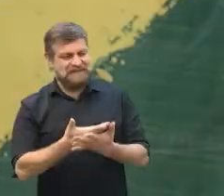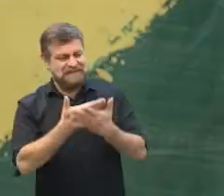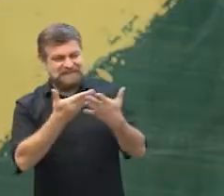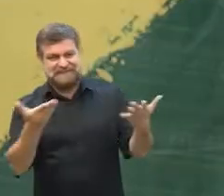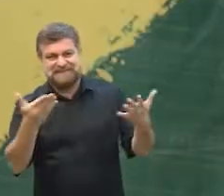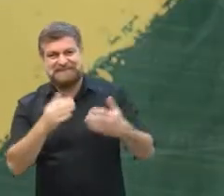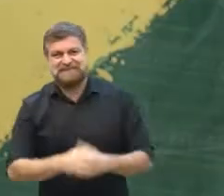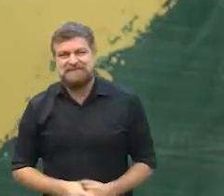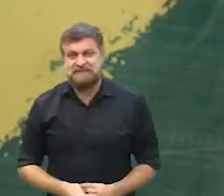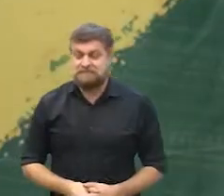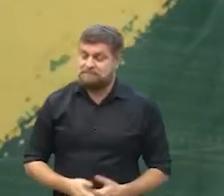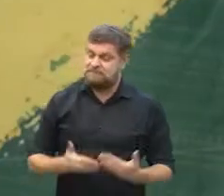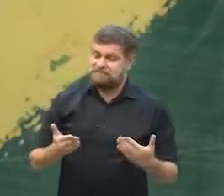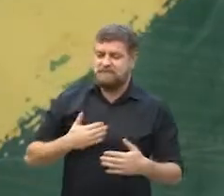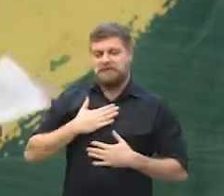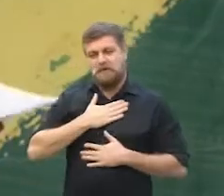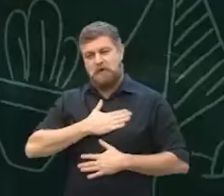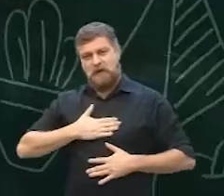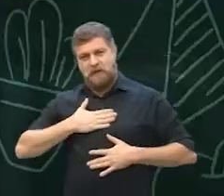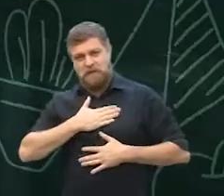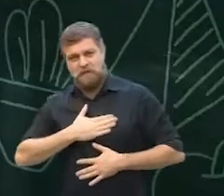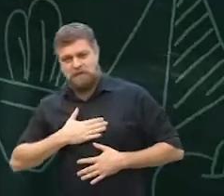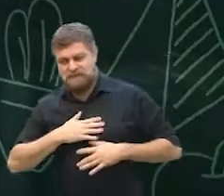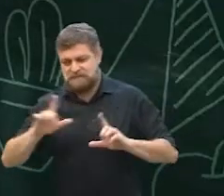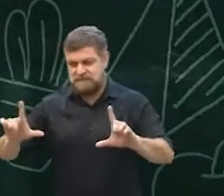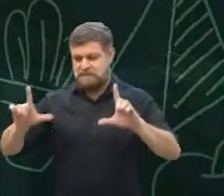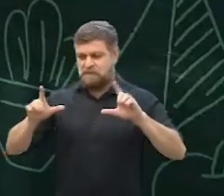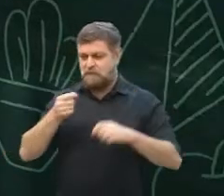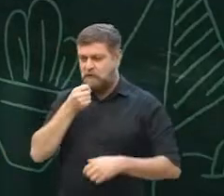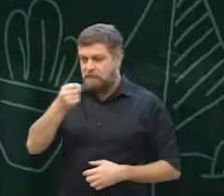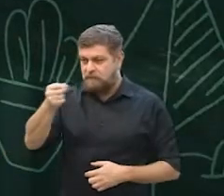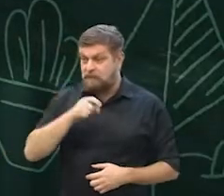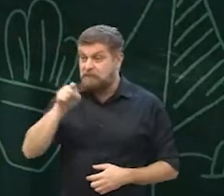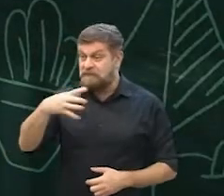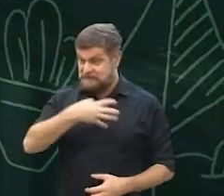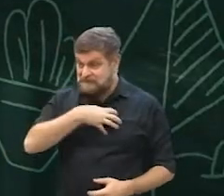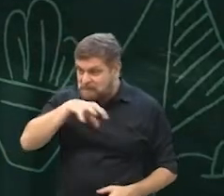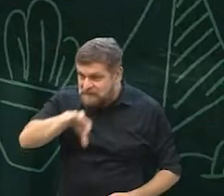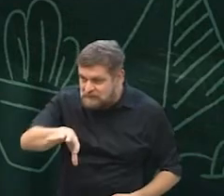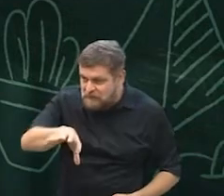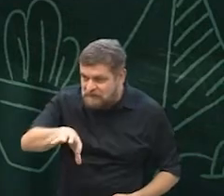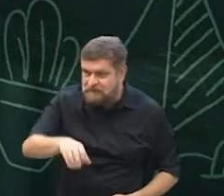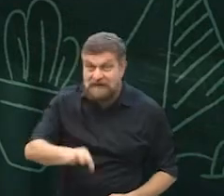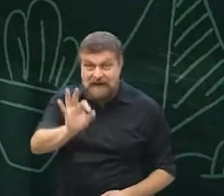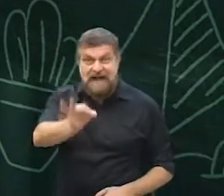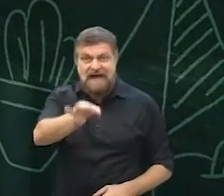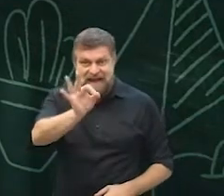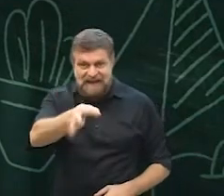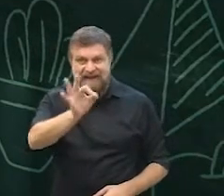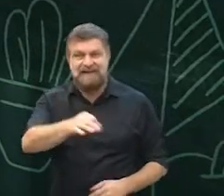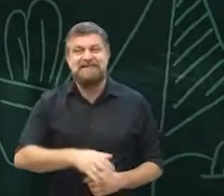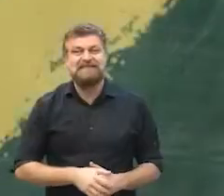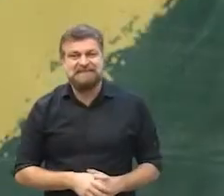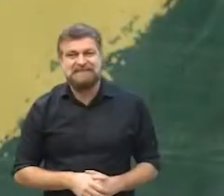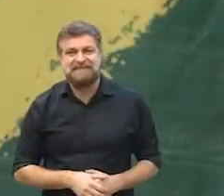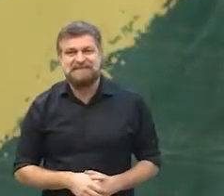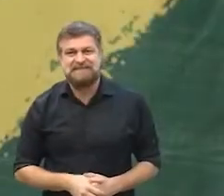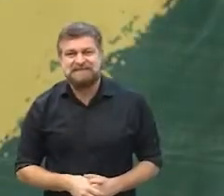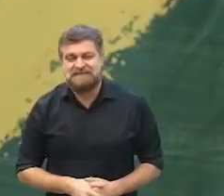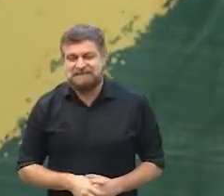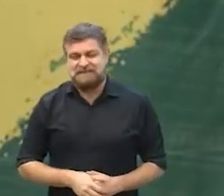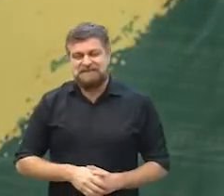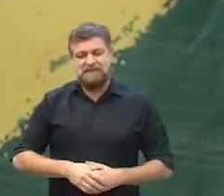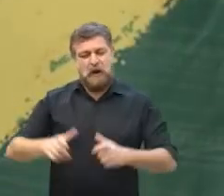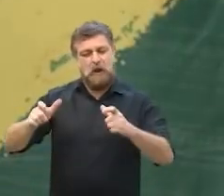todas. É isso aí. Bom, é um prazer tê-lo conosco. Você é de Salvador, é isso? Salvador, Bahia, sim. Que